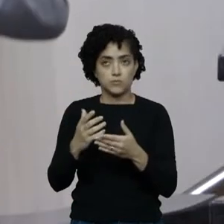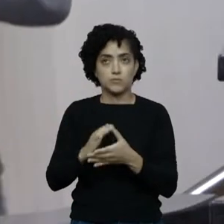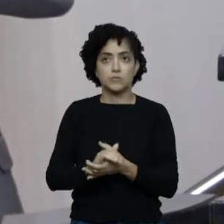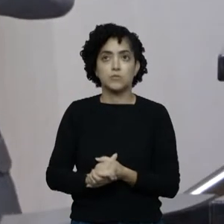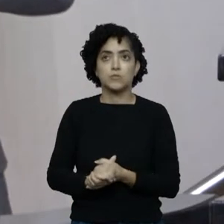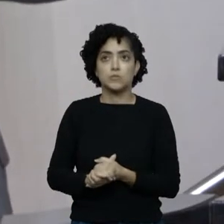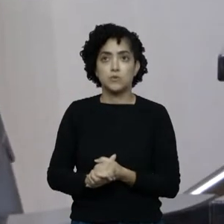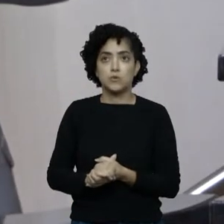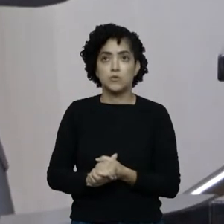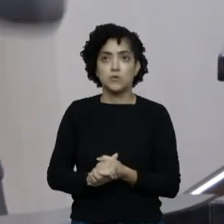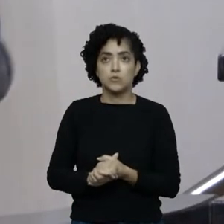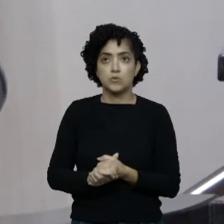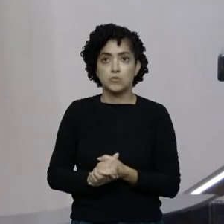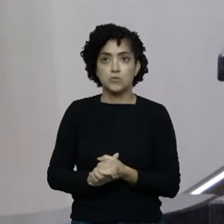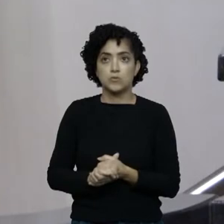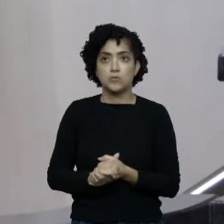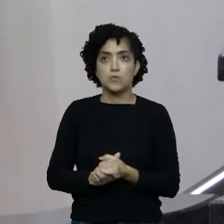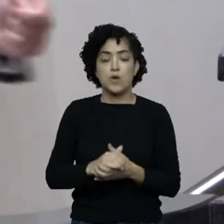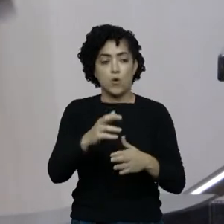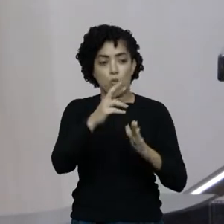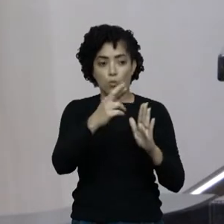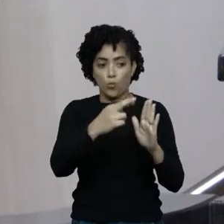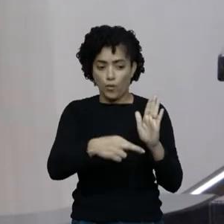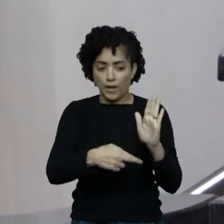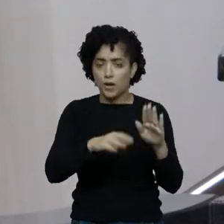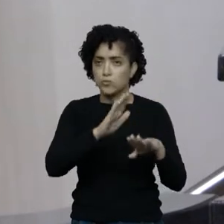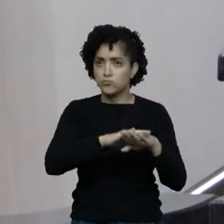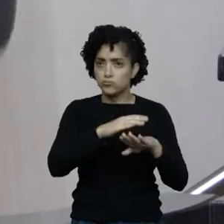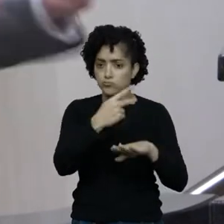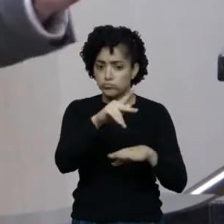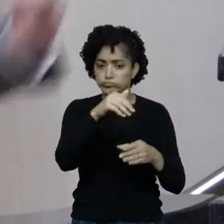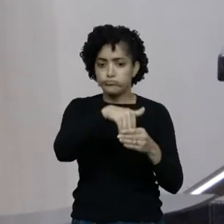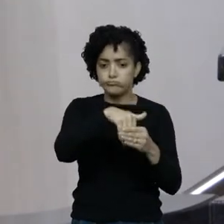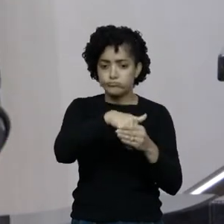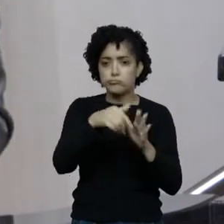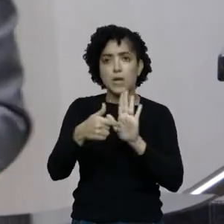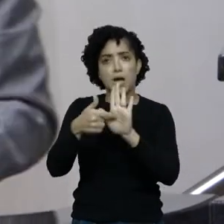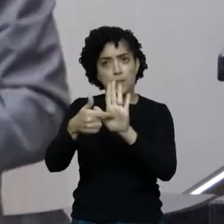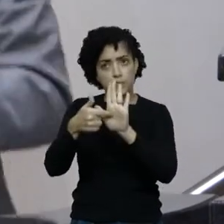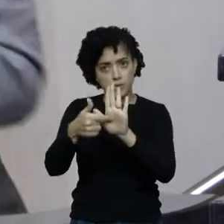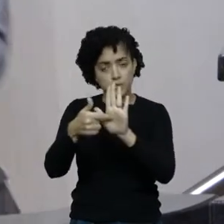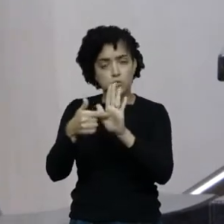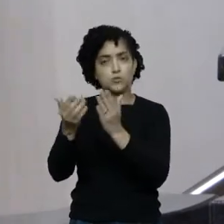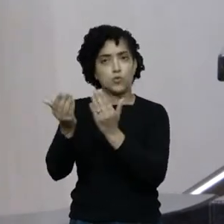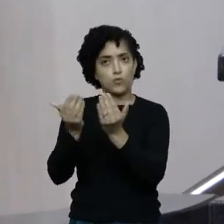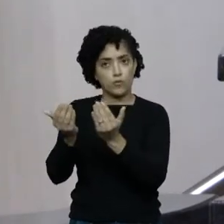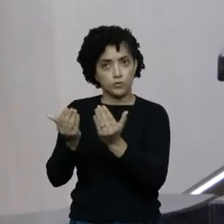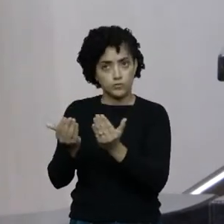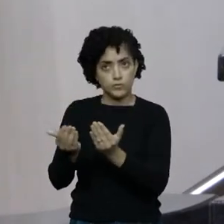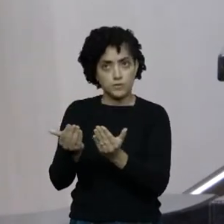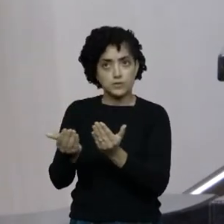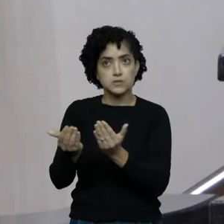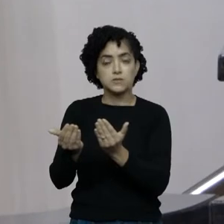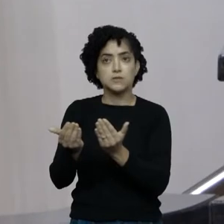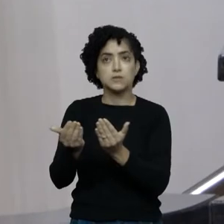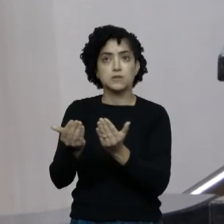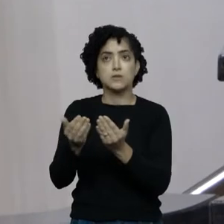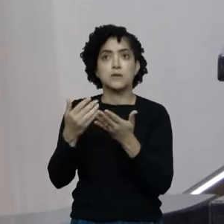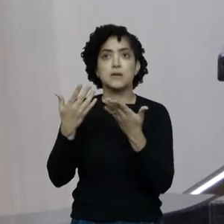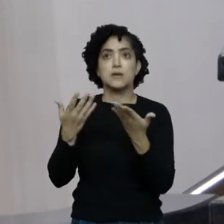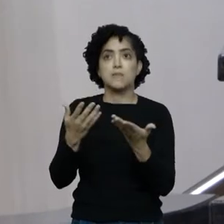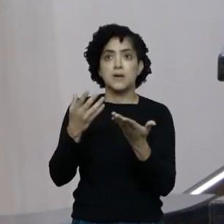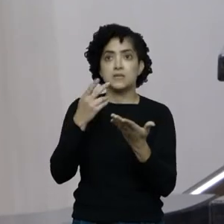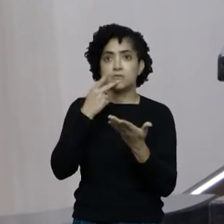e o relatório o relator pelo seu o deputado Bruno apresentou uma entrevista se desconhecido o